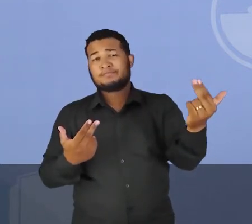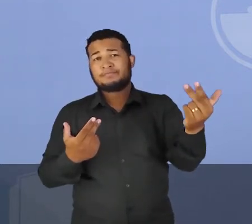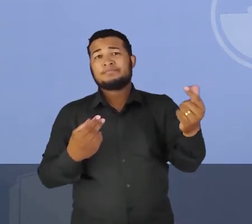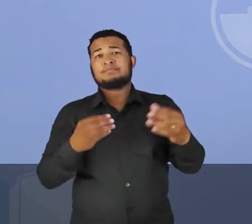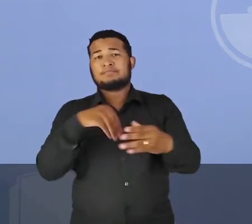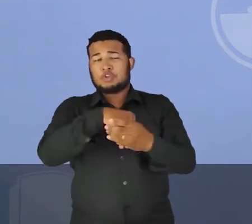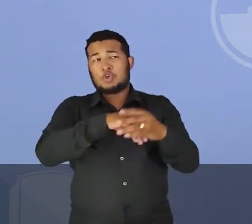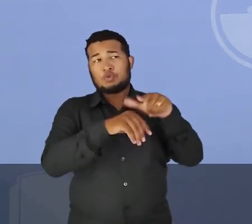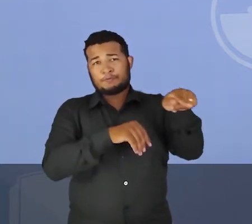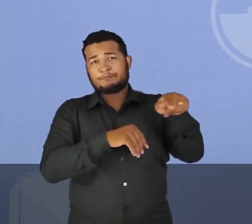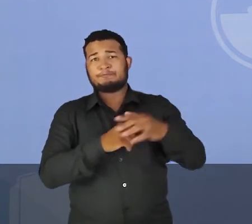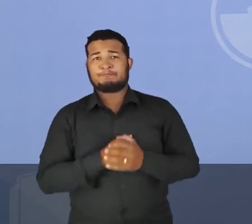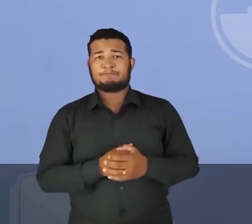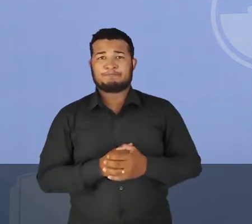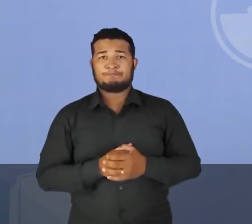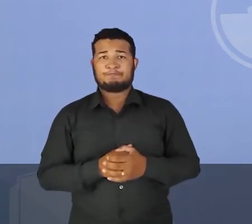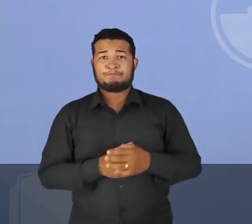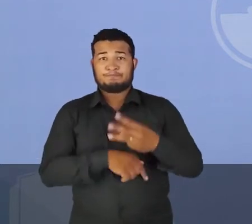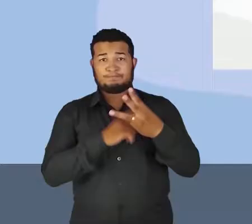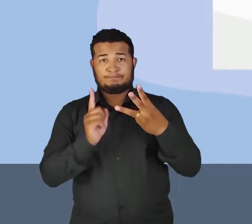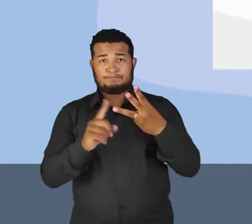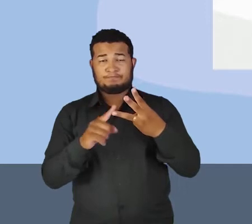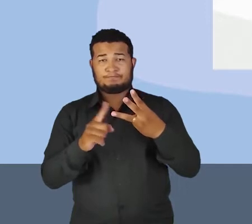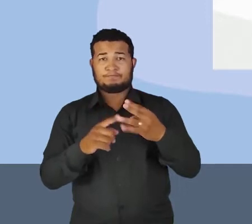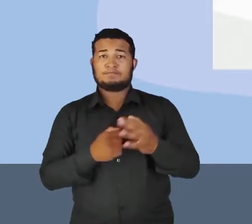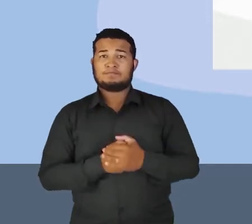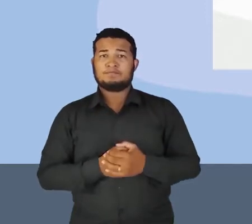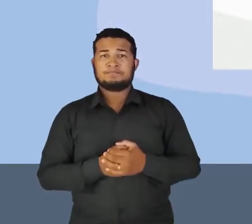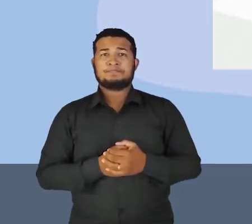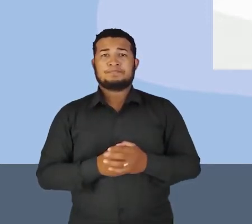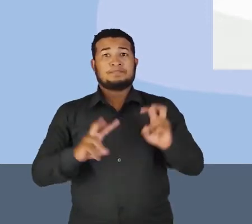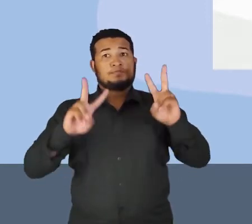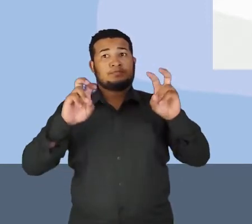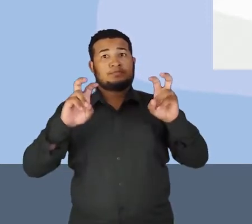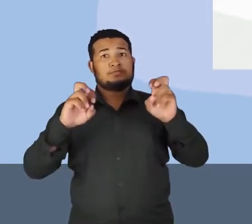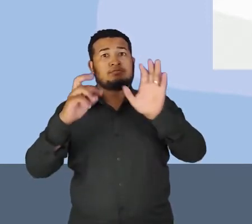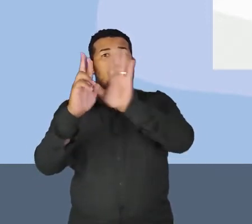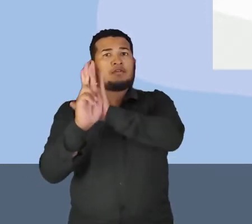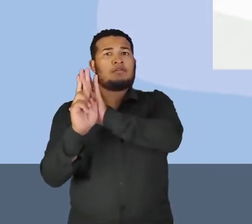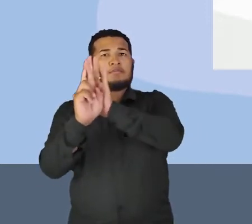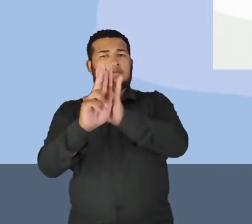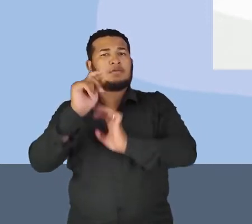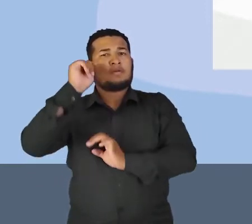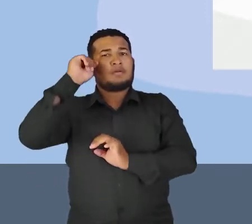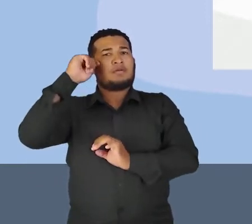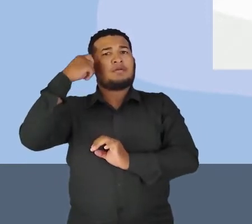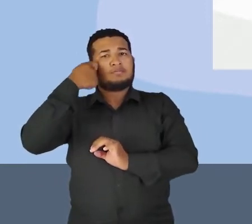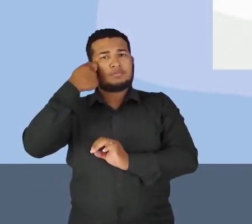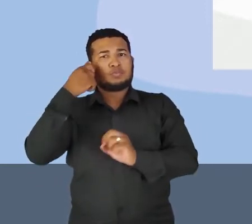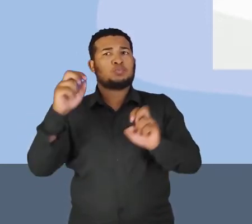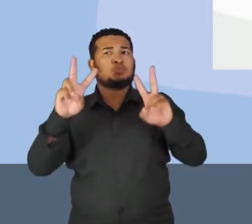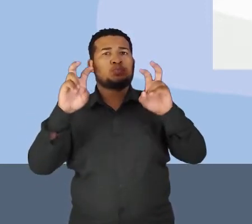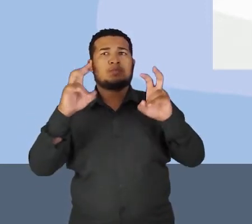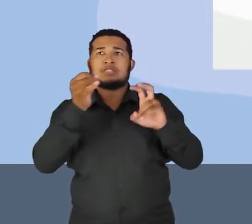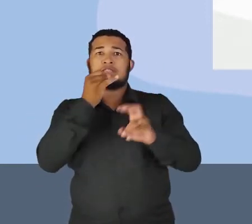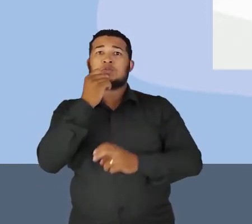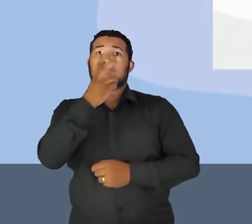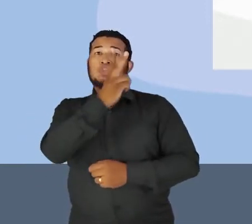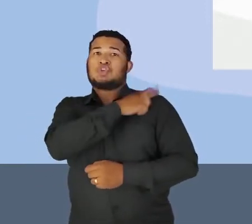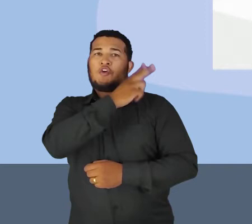das universidades. Um próximo dado. Em relação à representatividade dos negros em cargos de